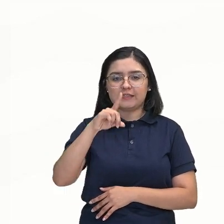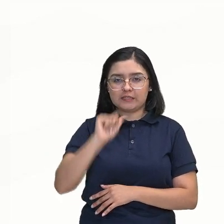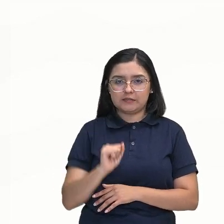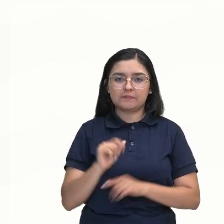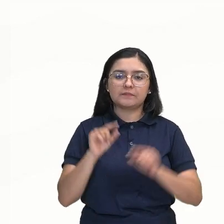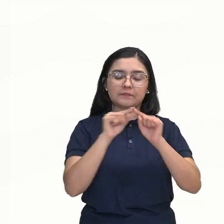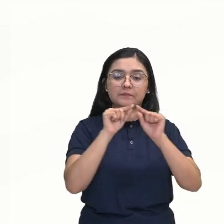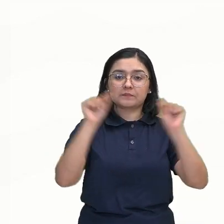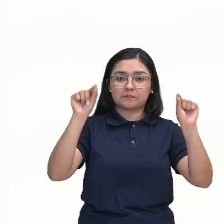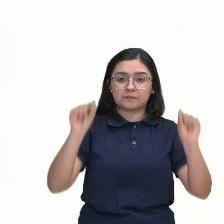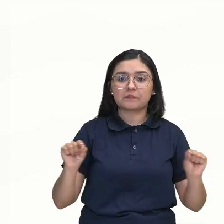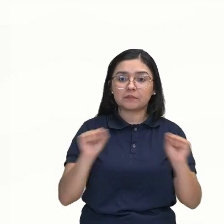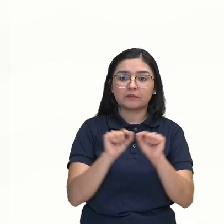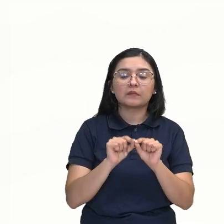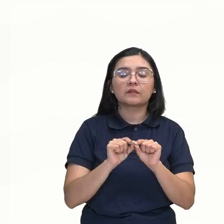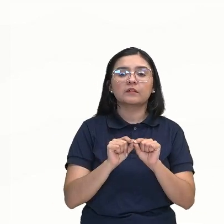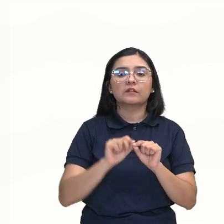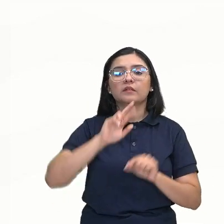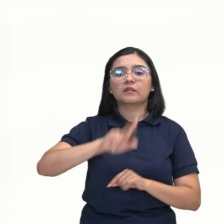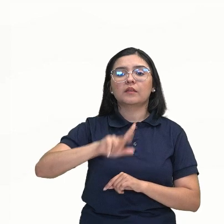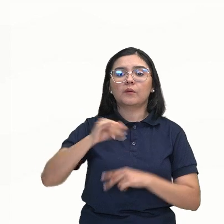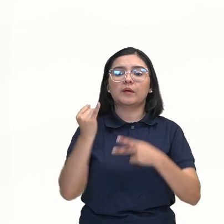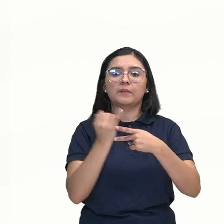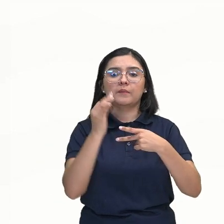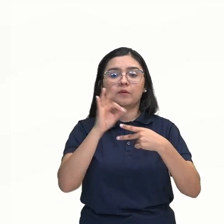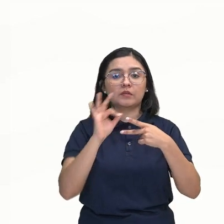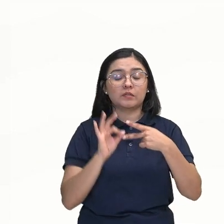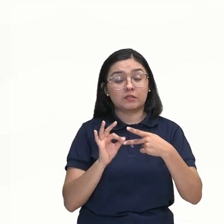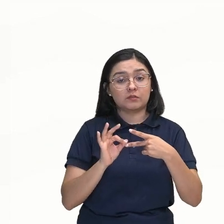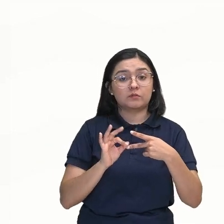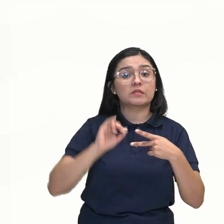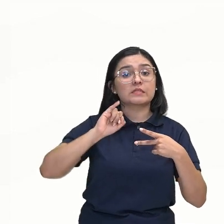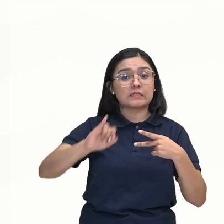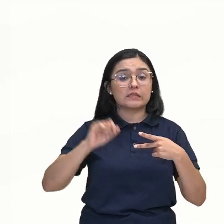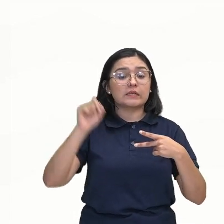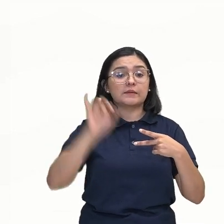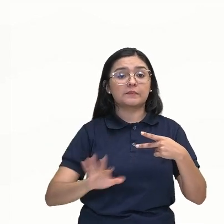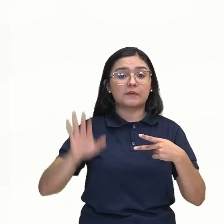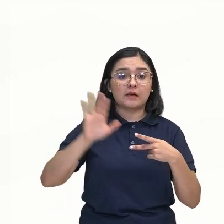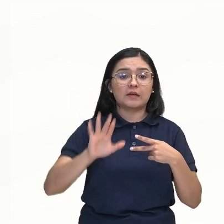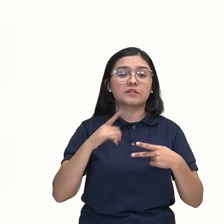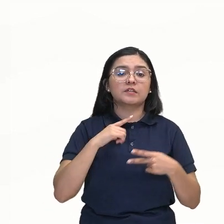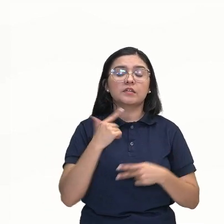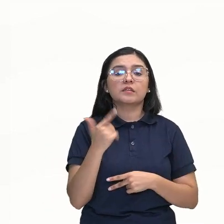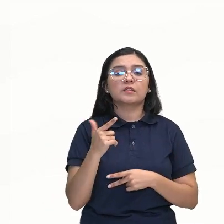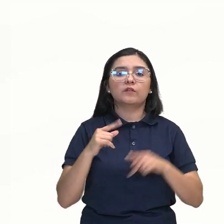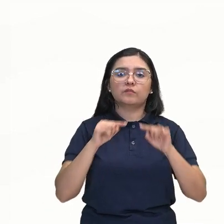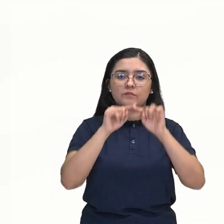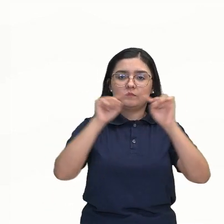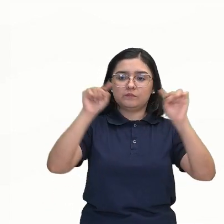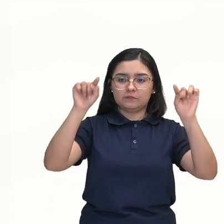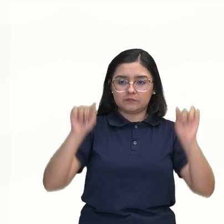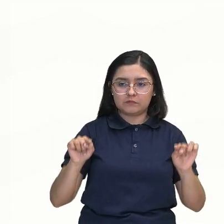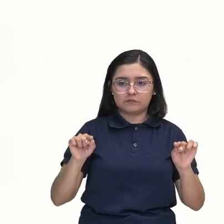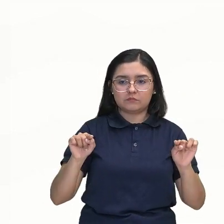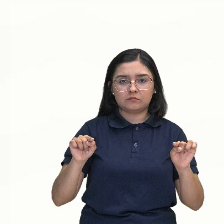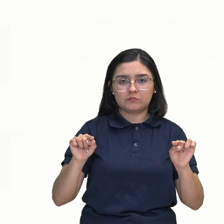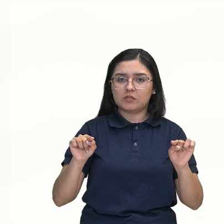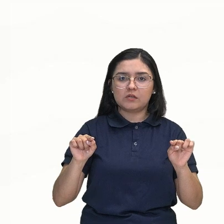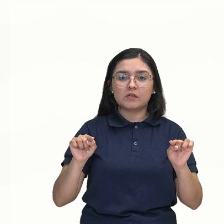seja, não é polígono se a nossa figura não se